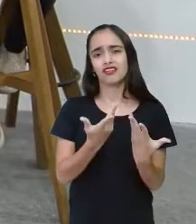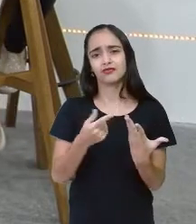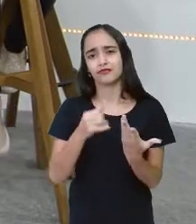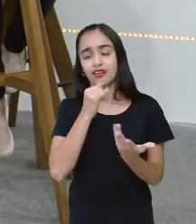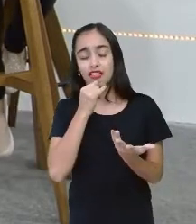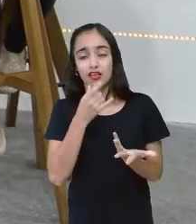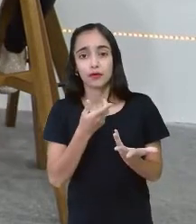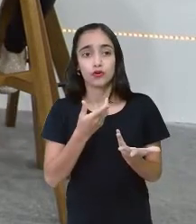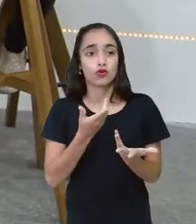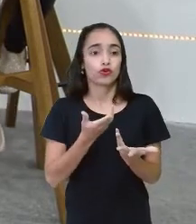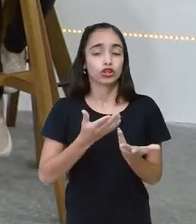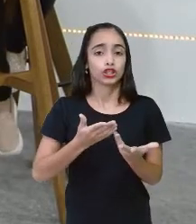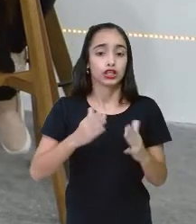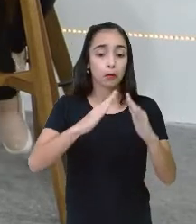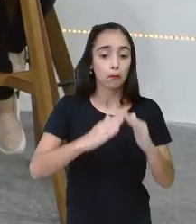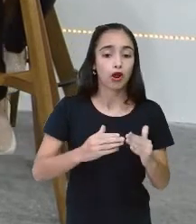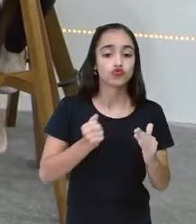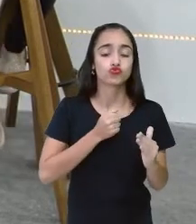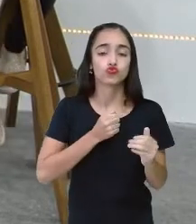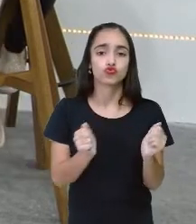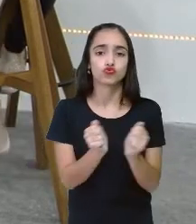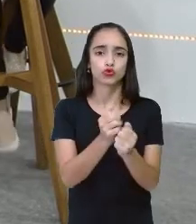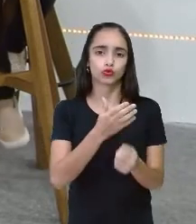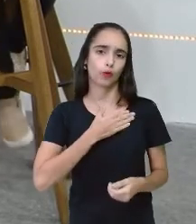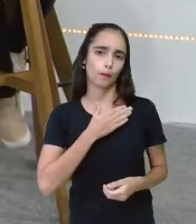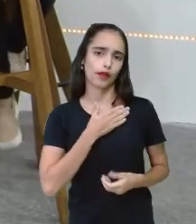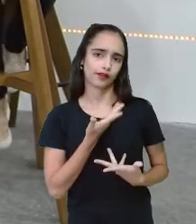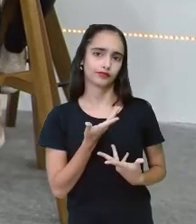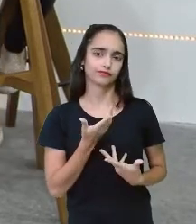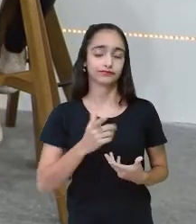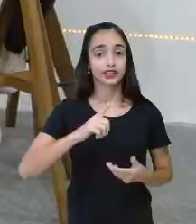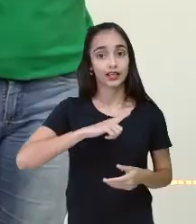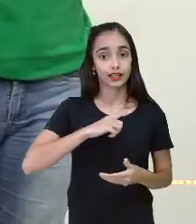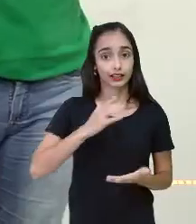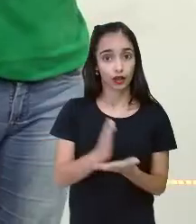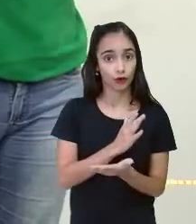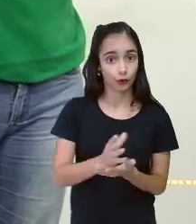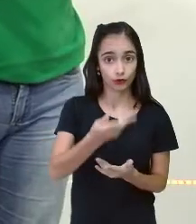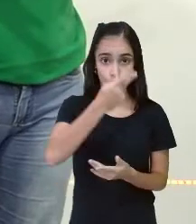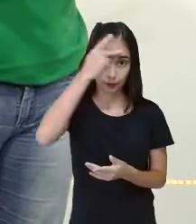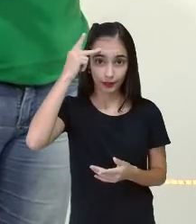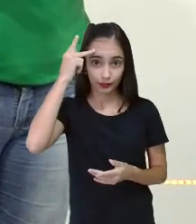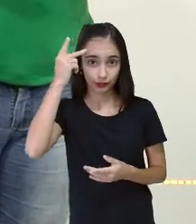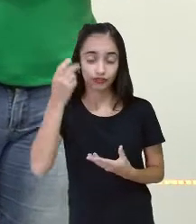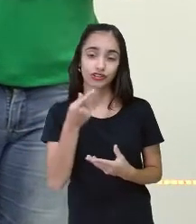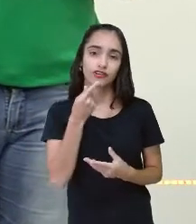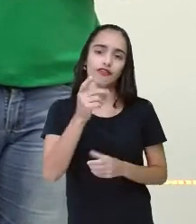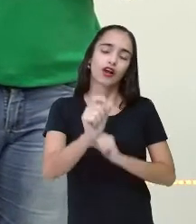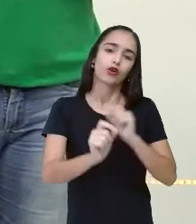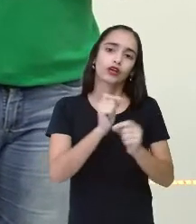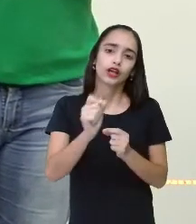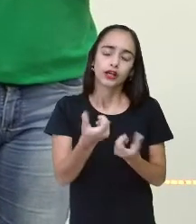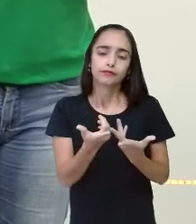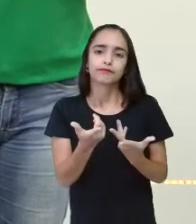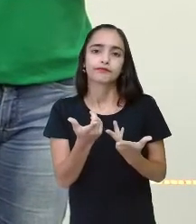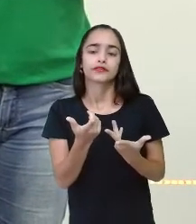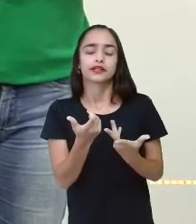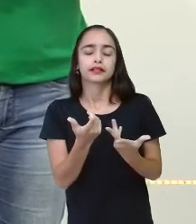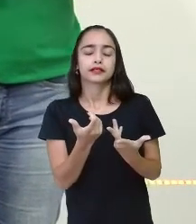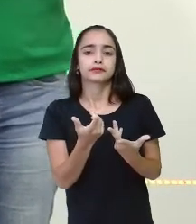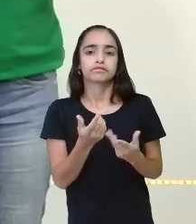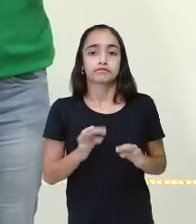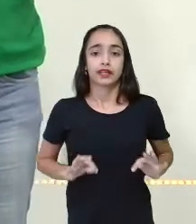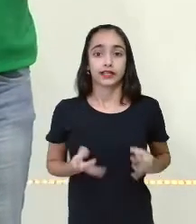distância do outro. Tem até algumas pessoas que são críticas, professora Casey, em relação à tecnologia, que elas dizem assim, que